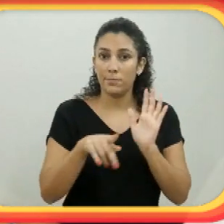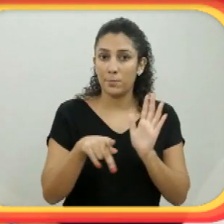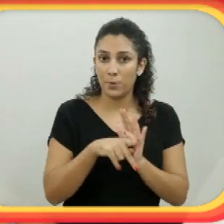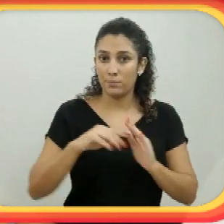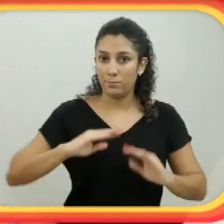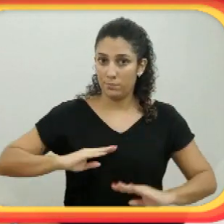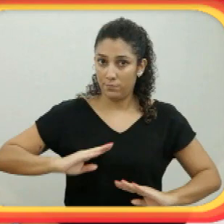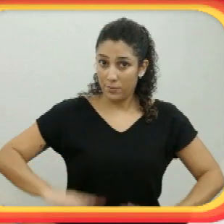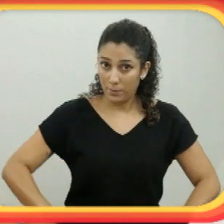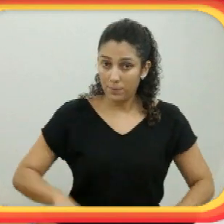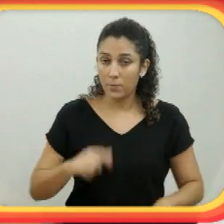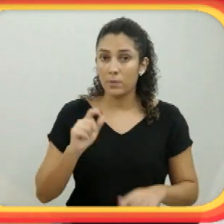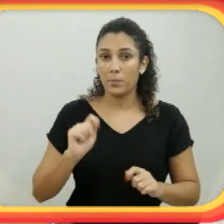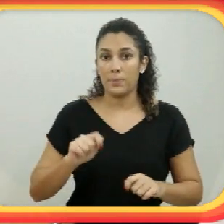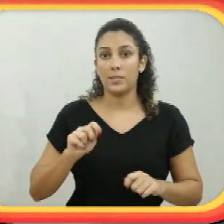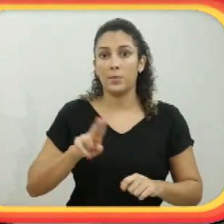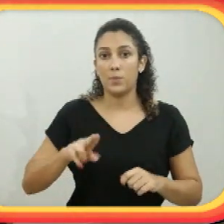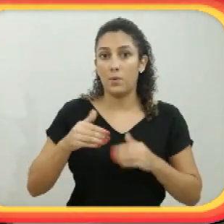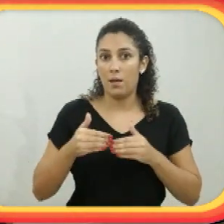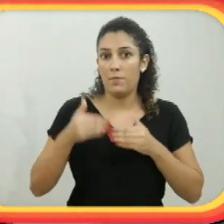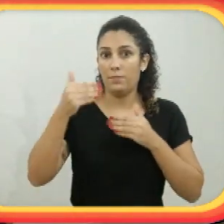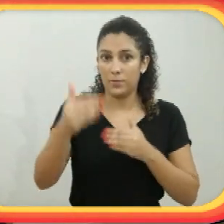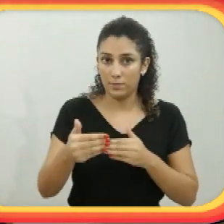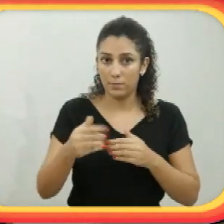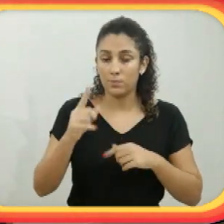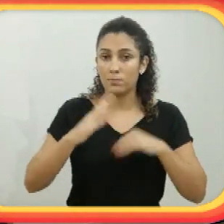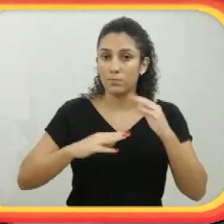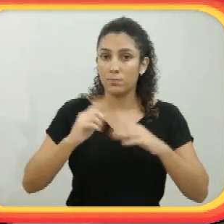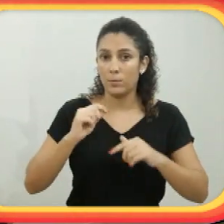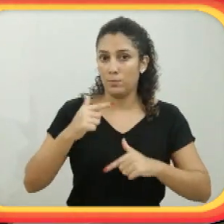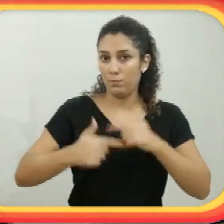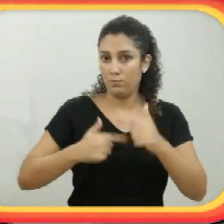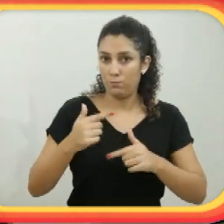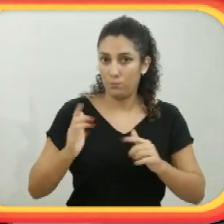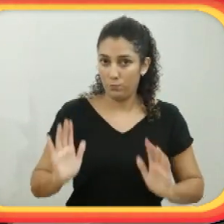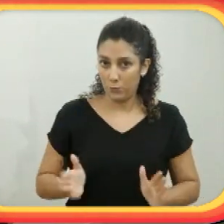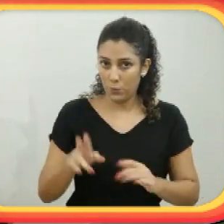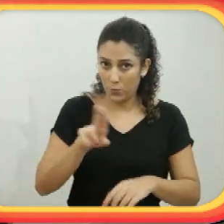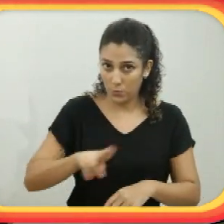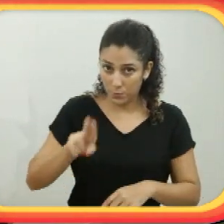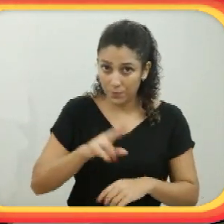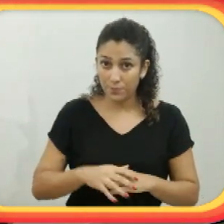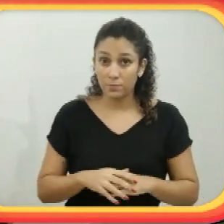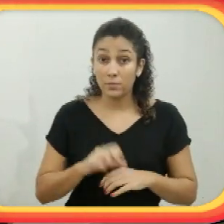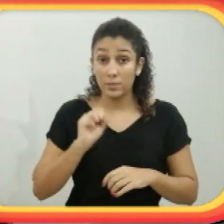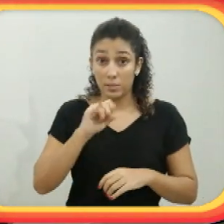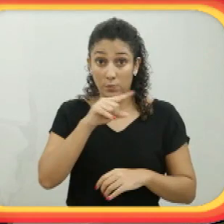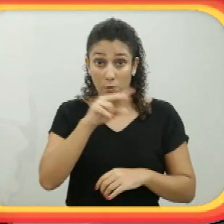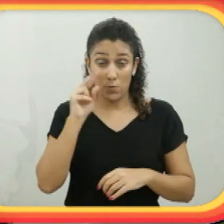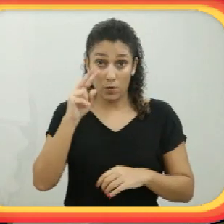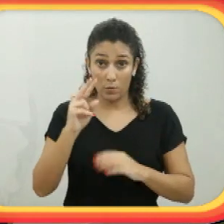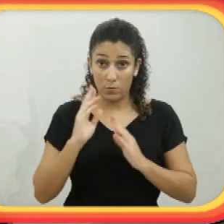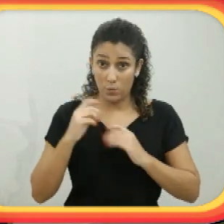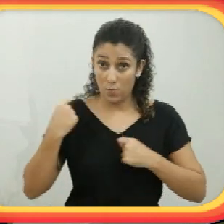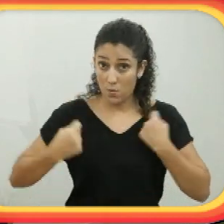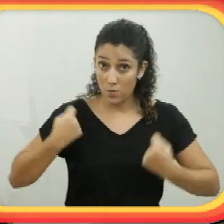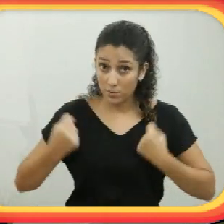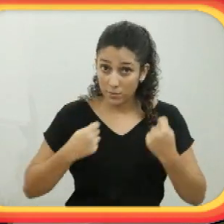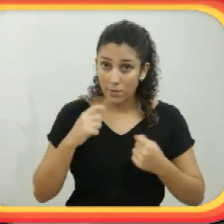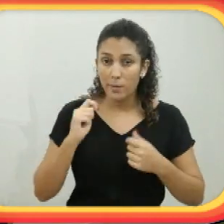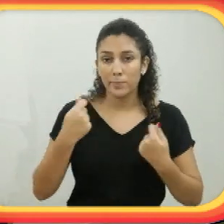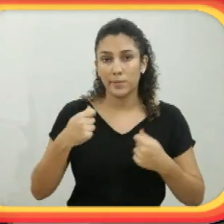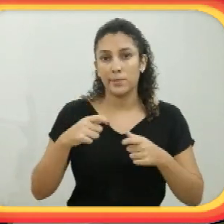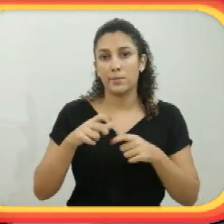avançada em termos de resposta funcional. Então, se você olhar os corredores, eles correm com lâminas de fibra de carbono, que tem uma funcionalidade